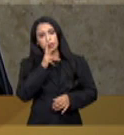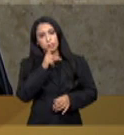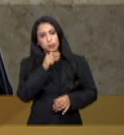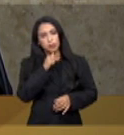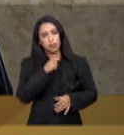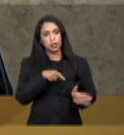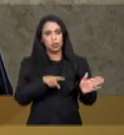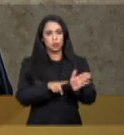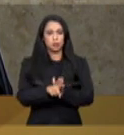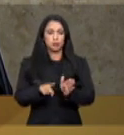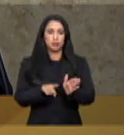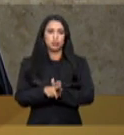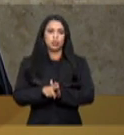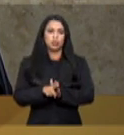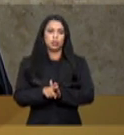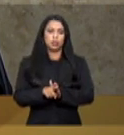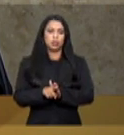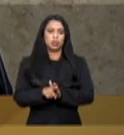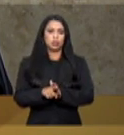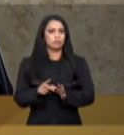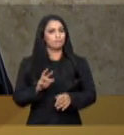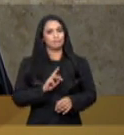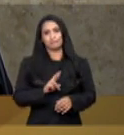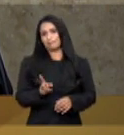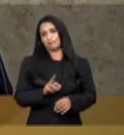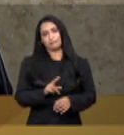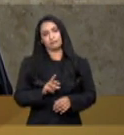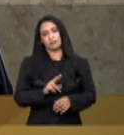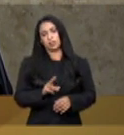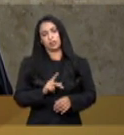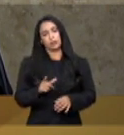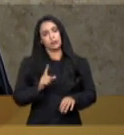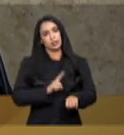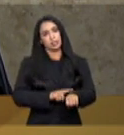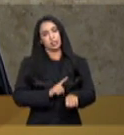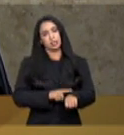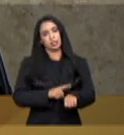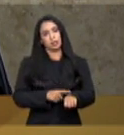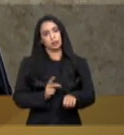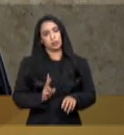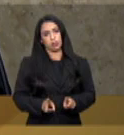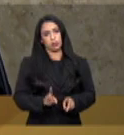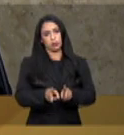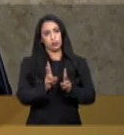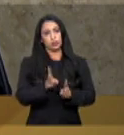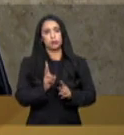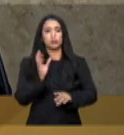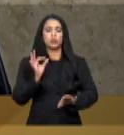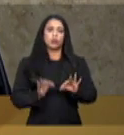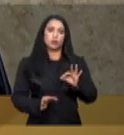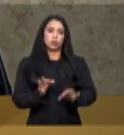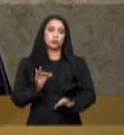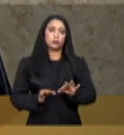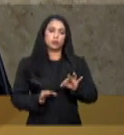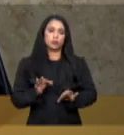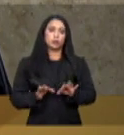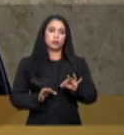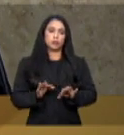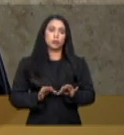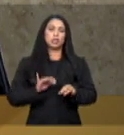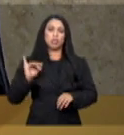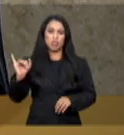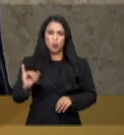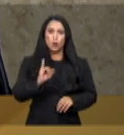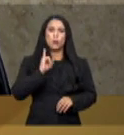ao indagar, eu verifico que não haverá tempo para seguir-se esse julgamento, que tem uma